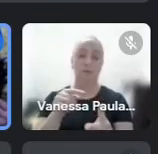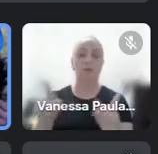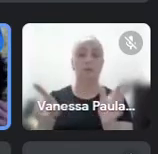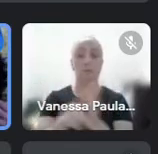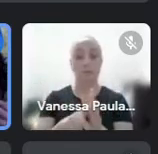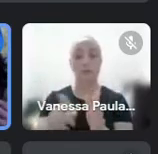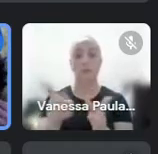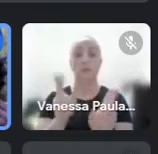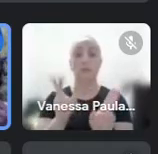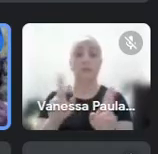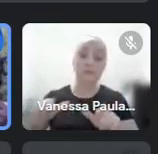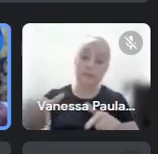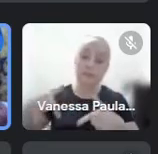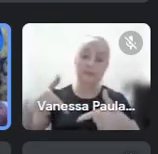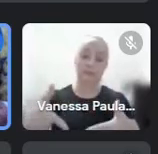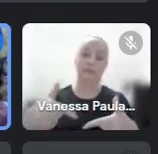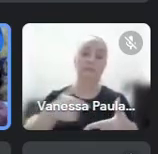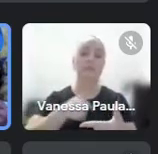dessa ação, né?